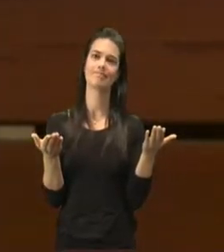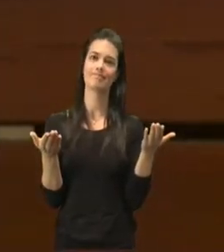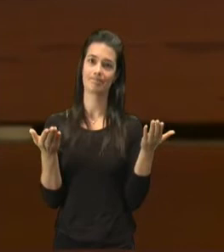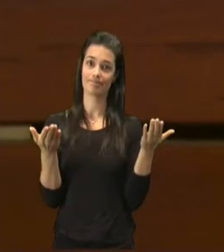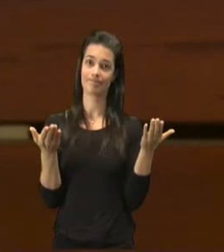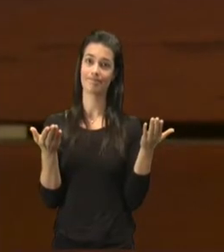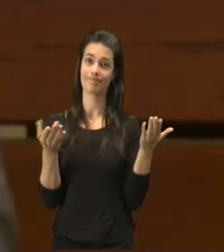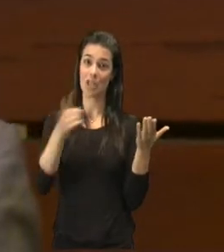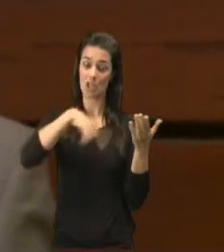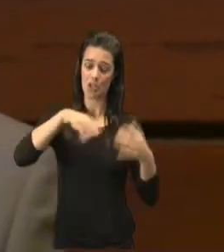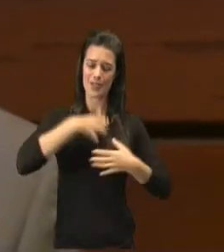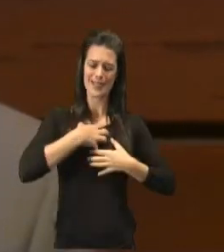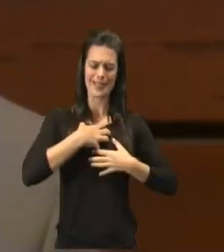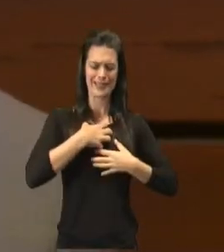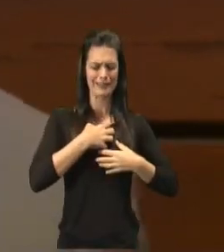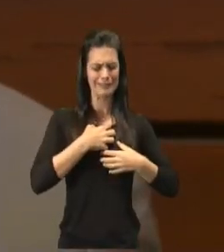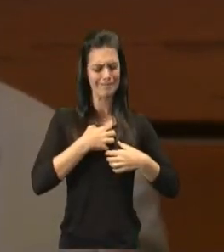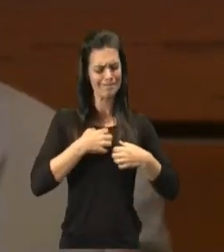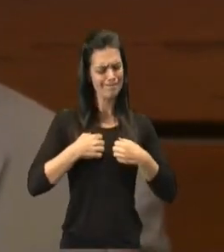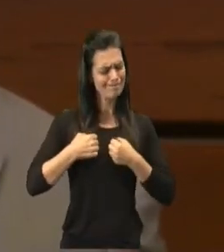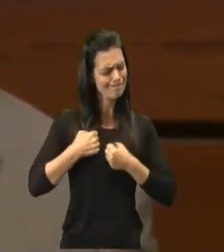É angustiante, é triste.